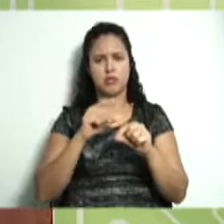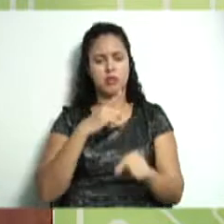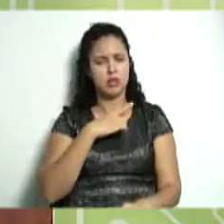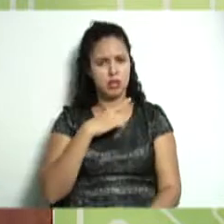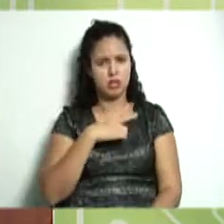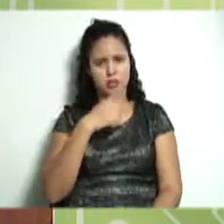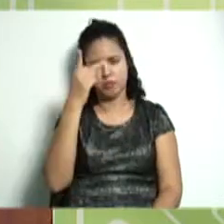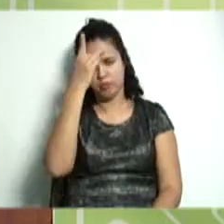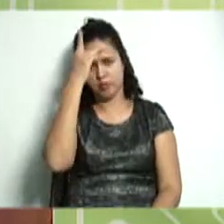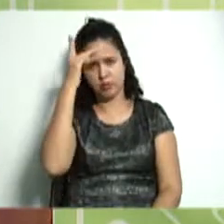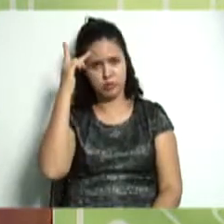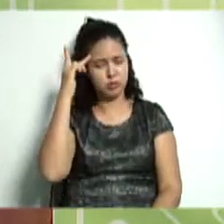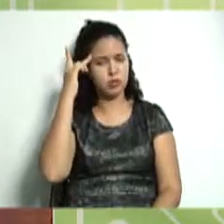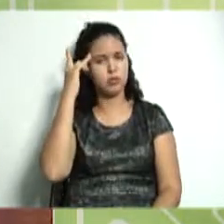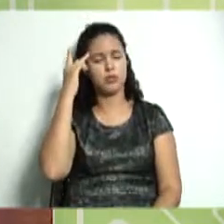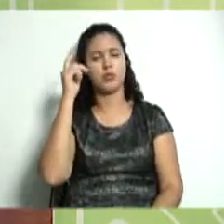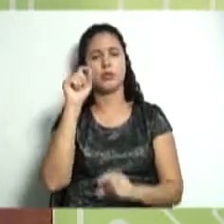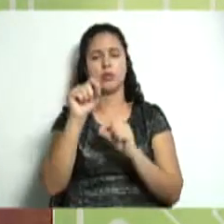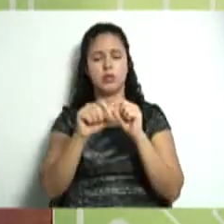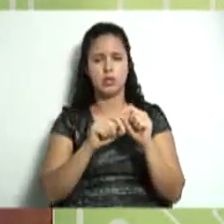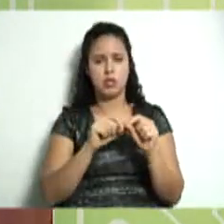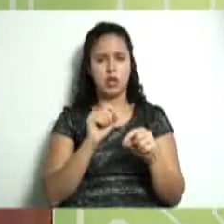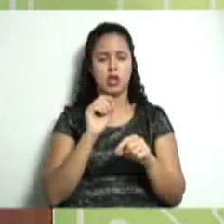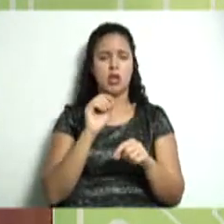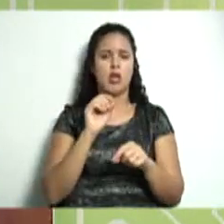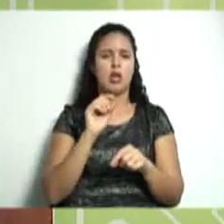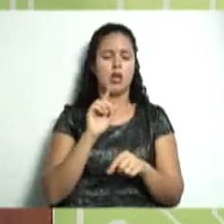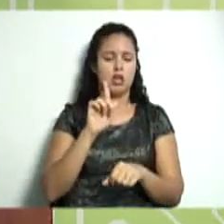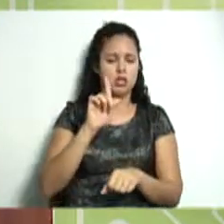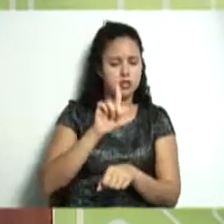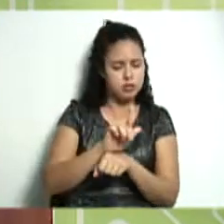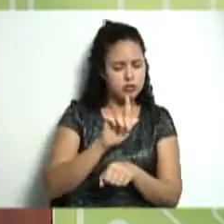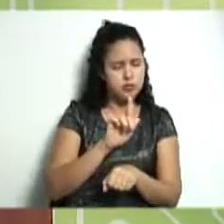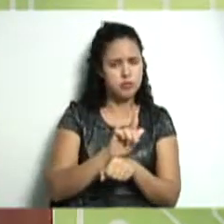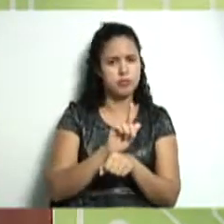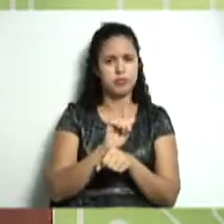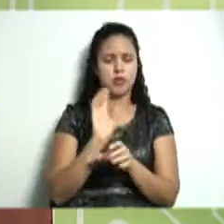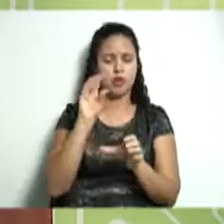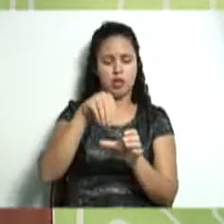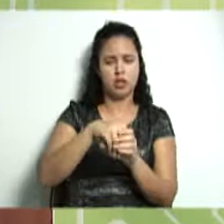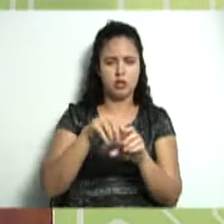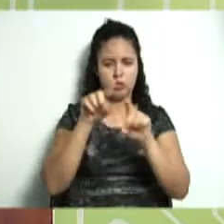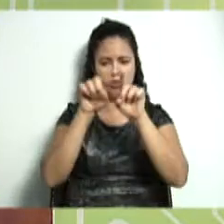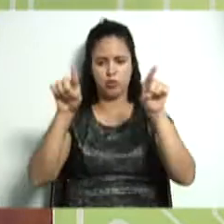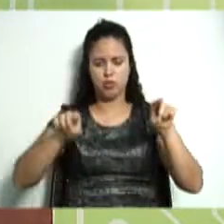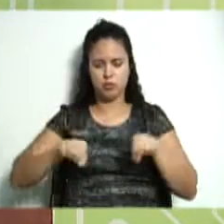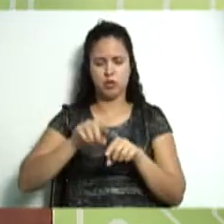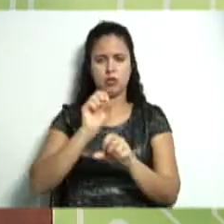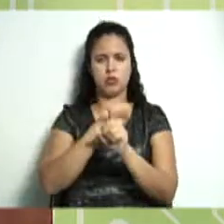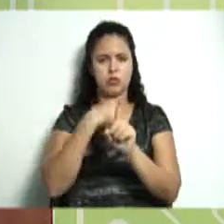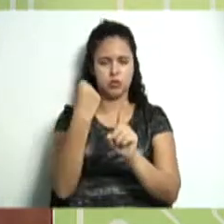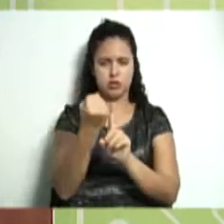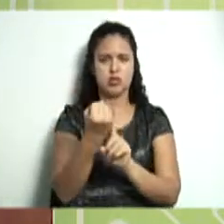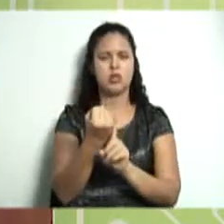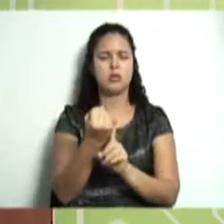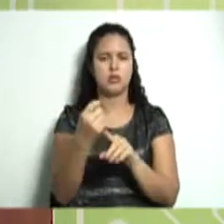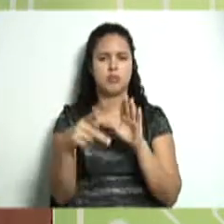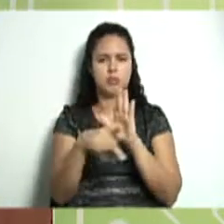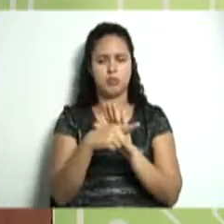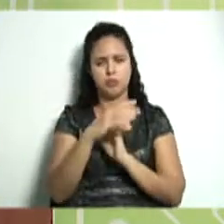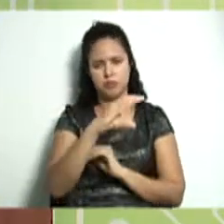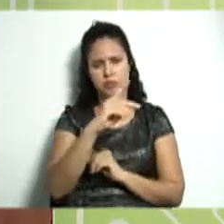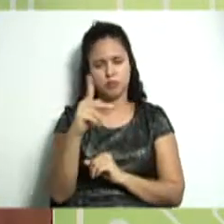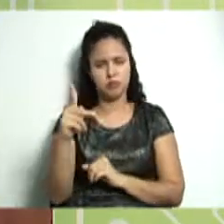tenham pessoas suficientes para ocupar o quadro social de uma cooperativa. Que quadro social? O